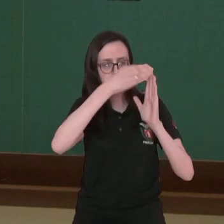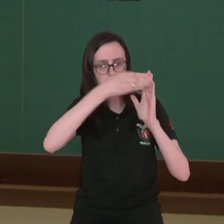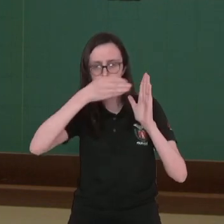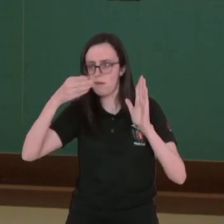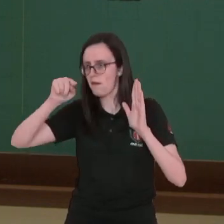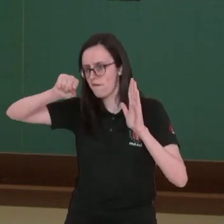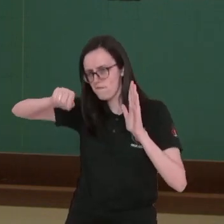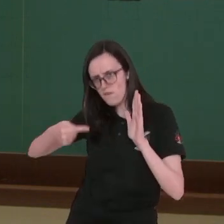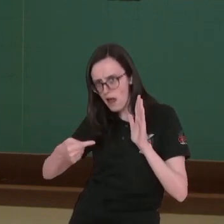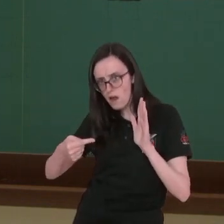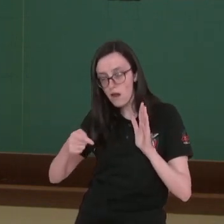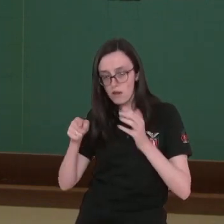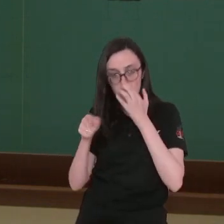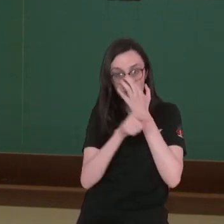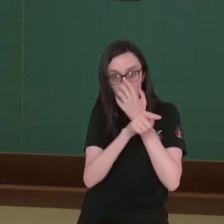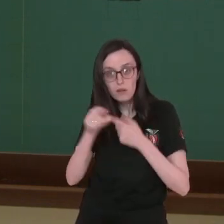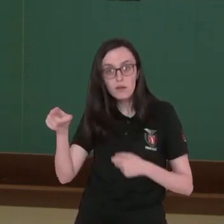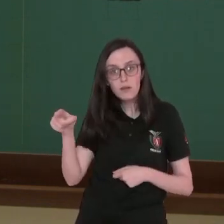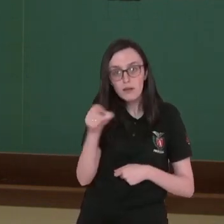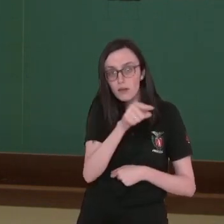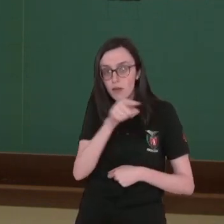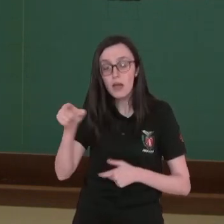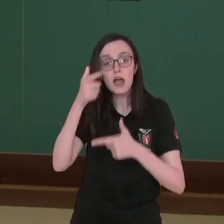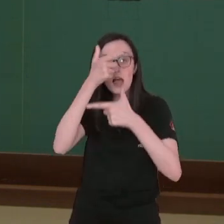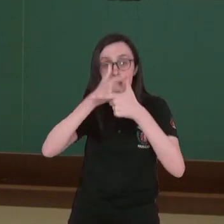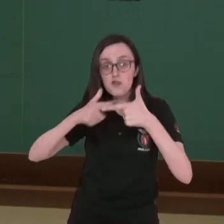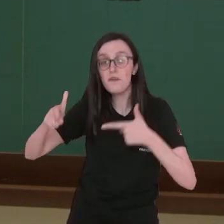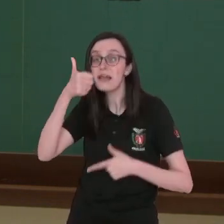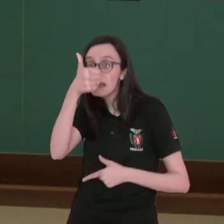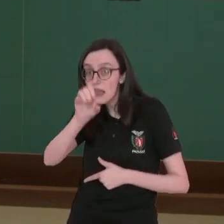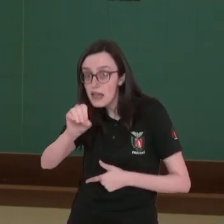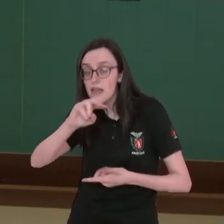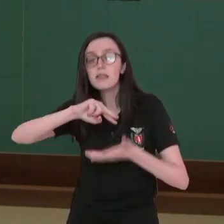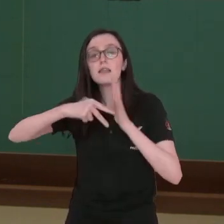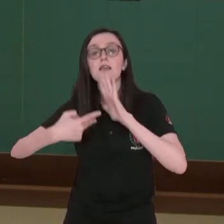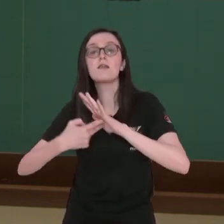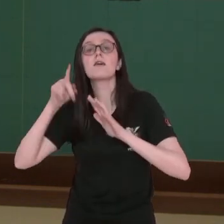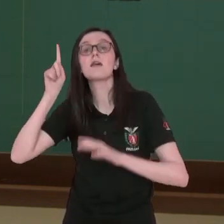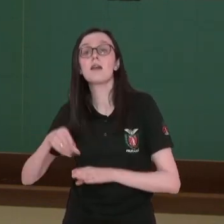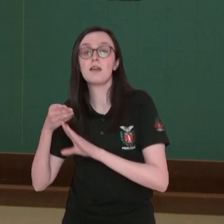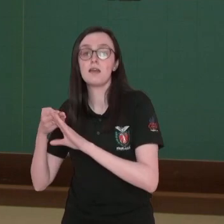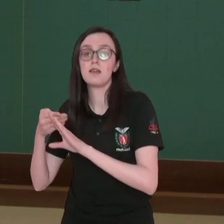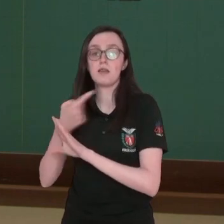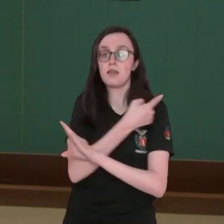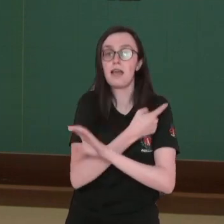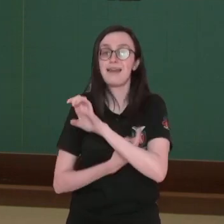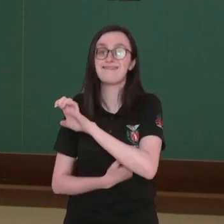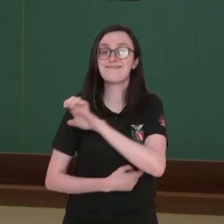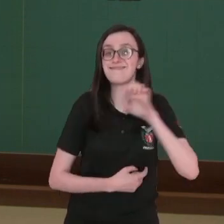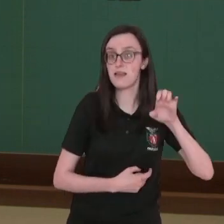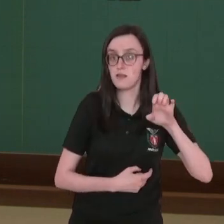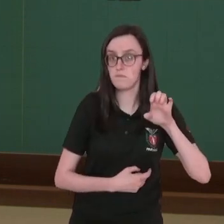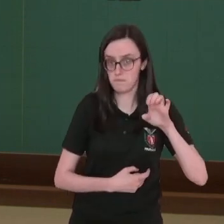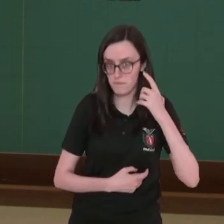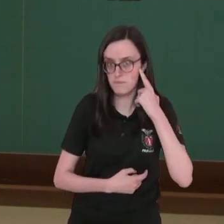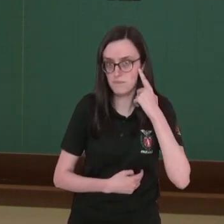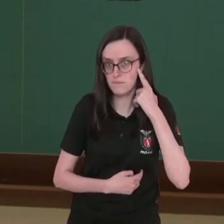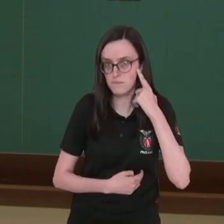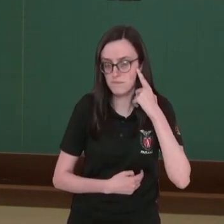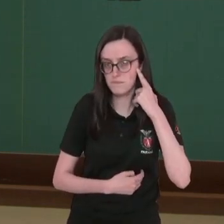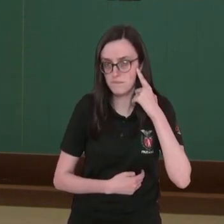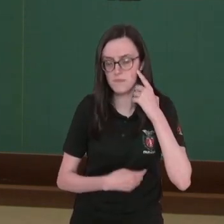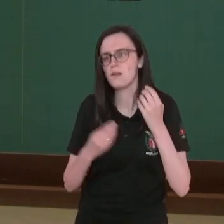para a direita. Se você dividir por 10, a vírgula muda de lugar para a esquerda, uma casa decimal.